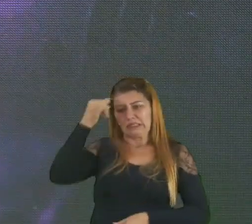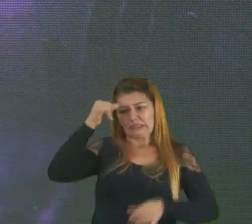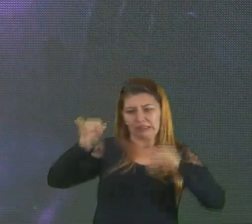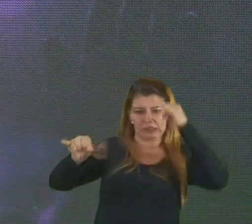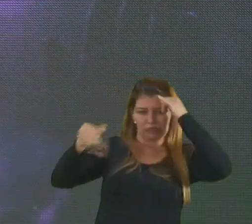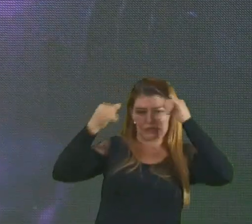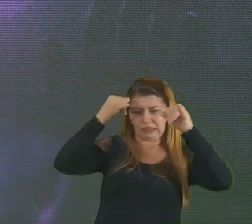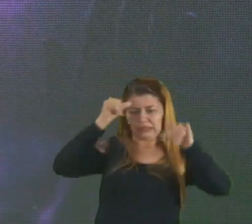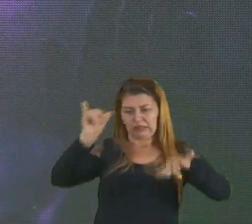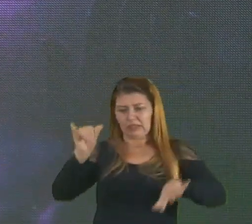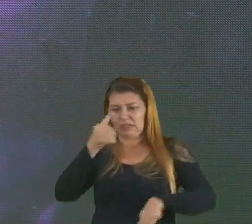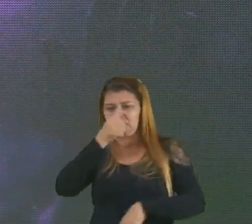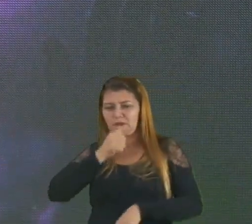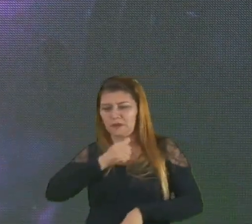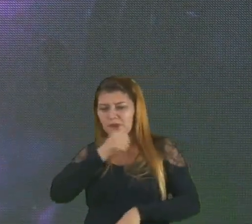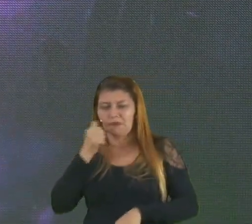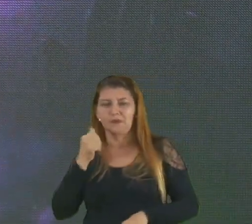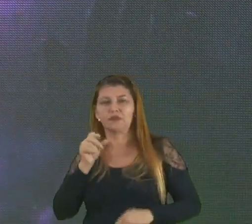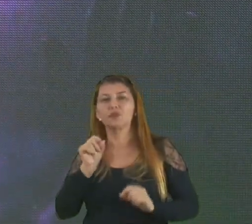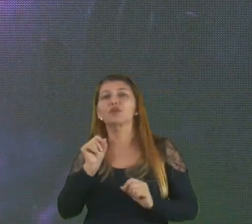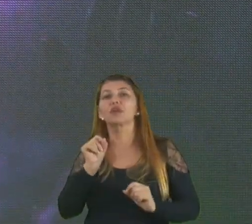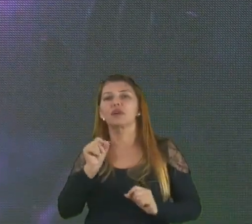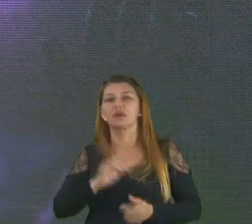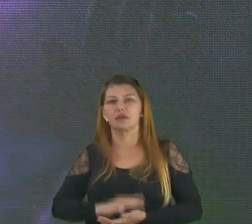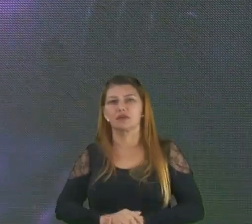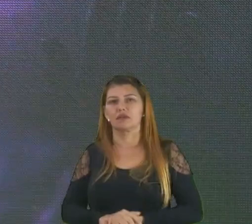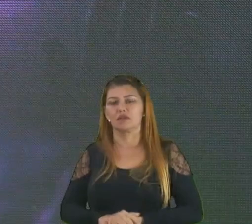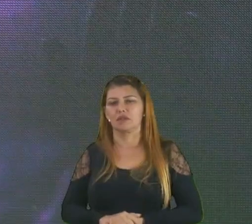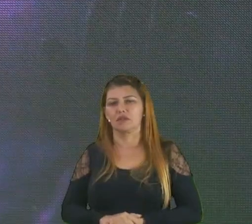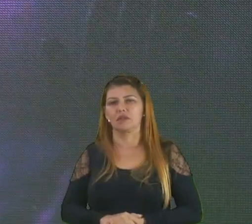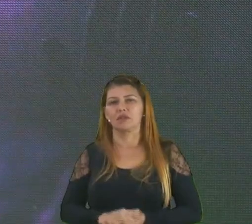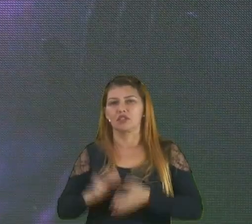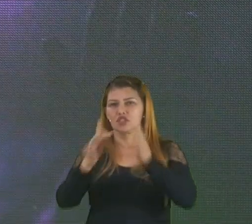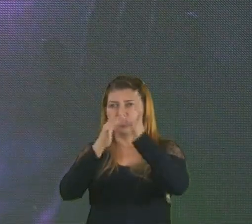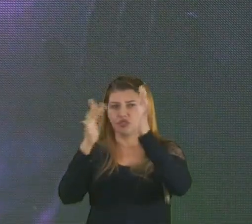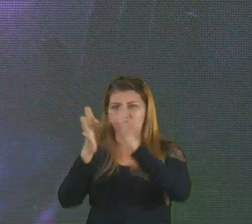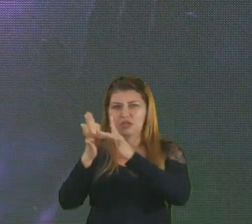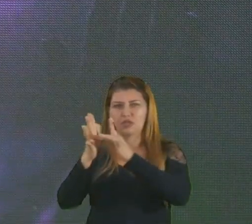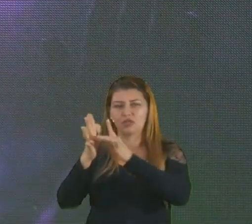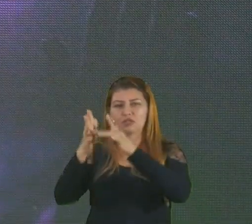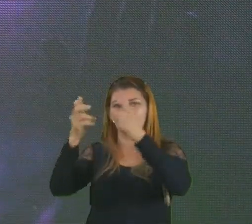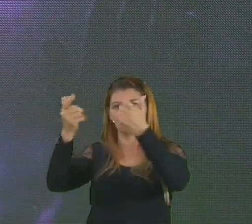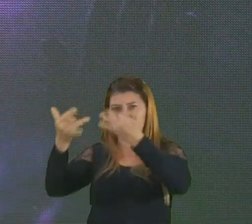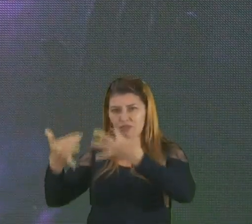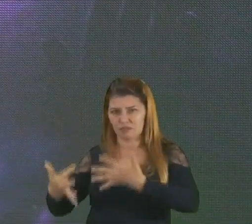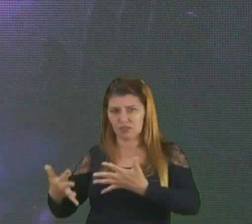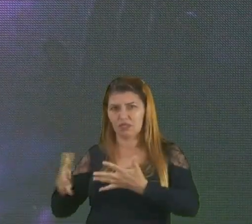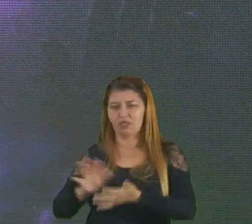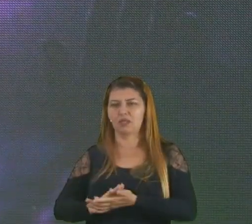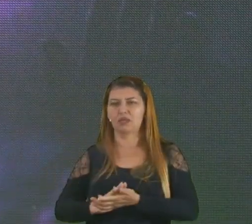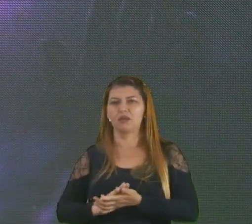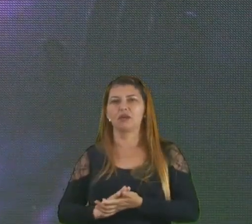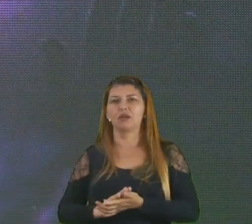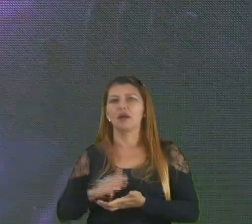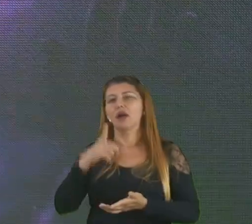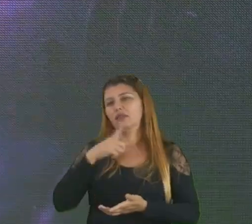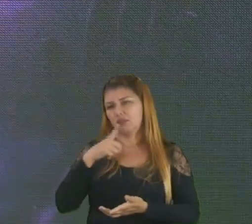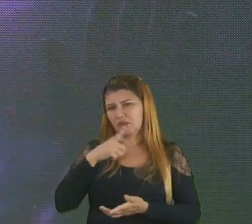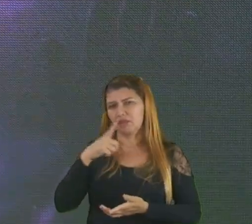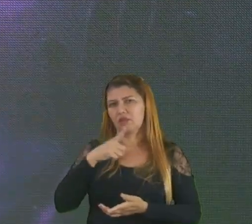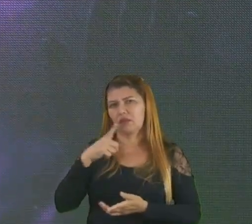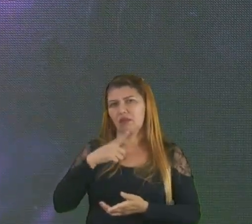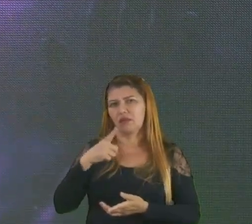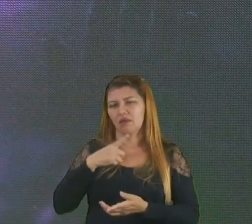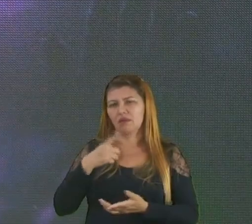Sabe por quê? Verso 18 e 19. Jesus dizendo: e sereis odiados de todos